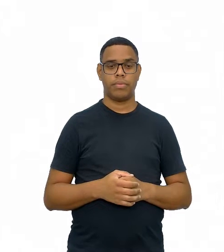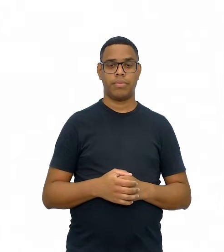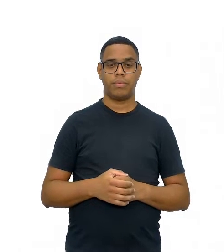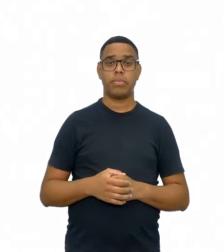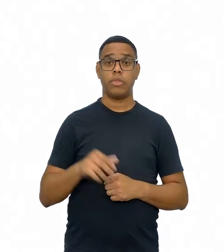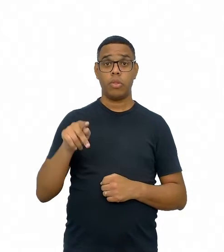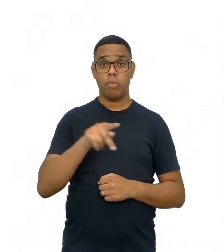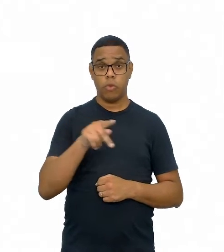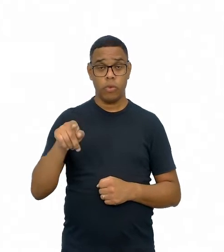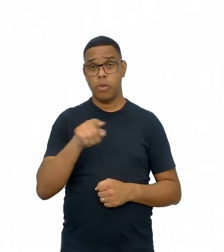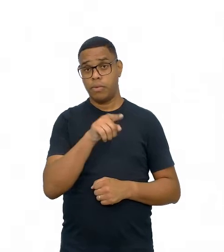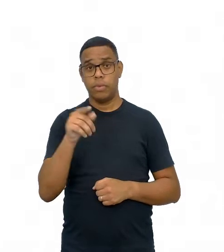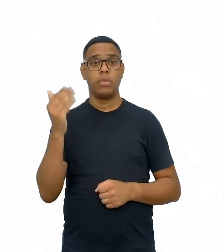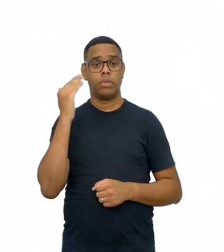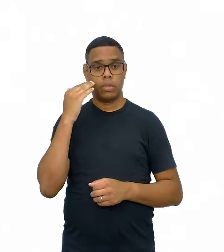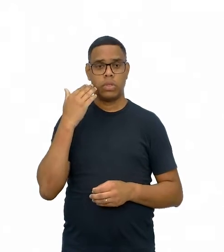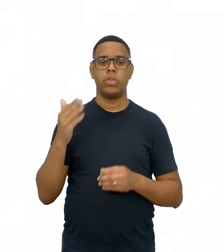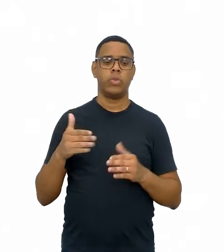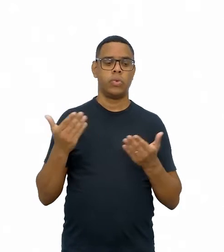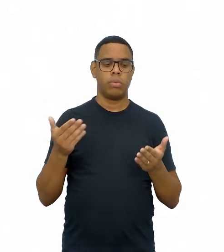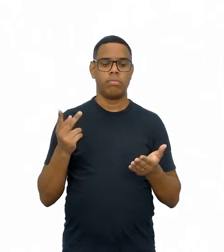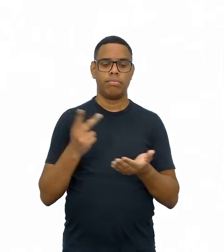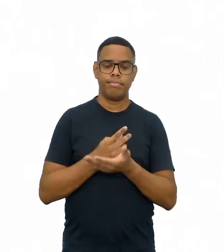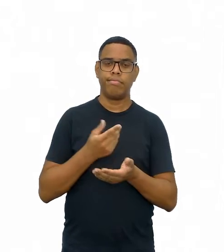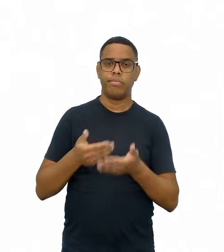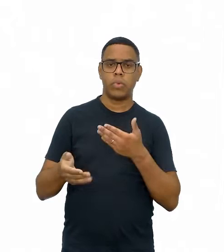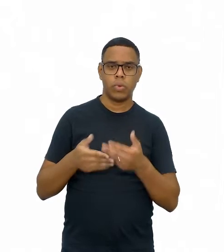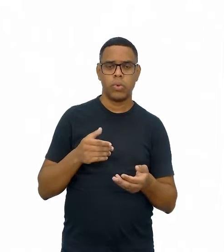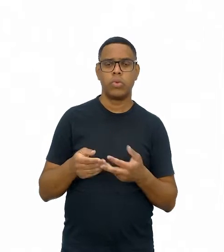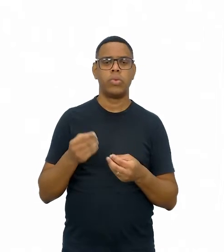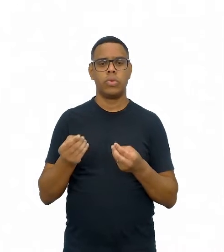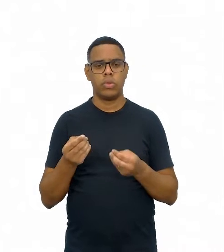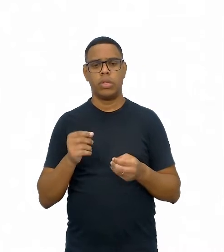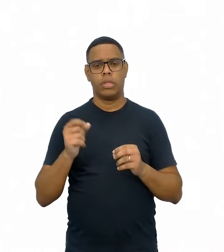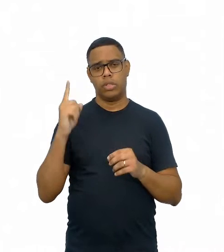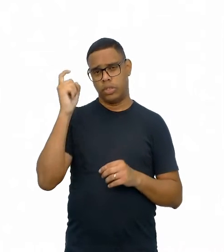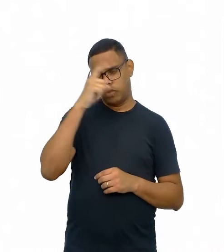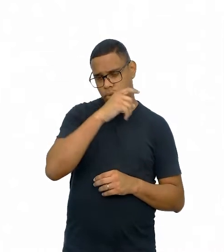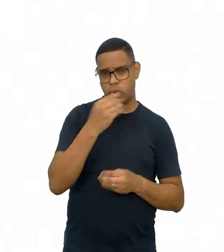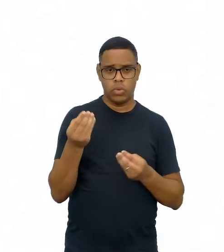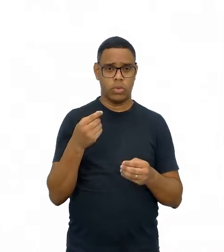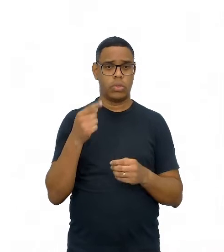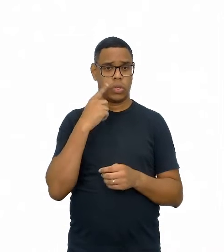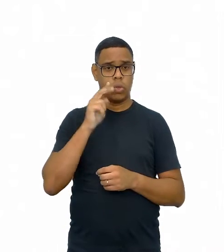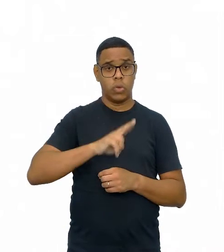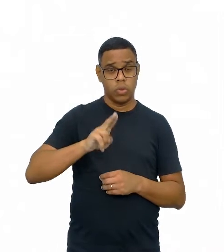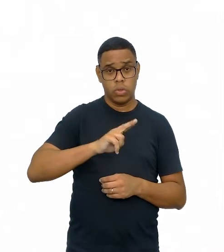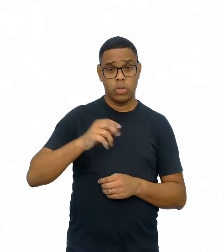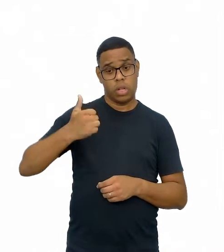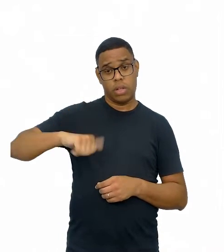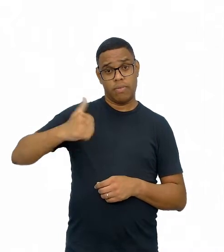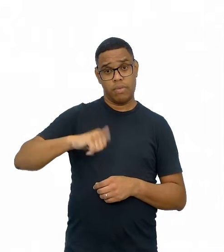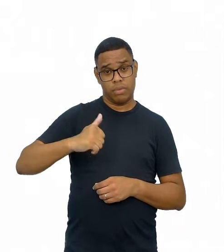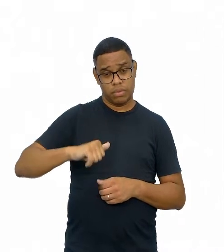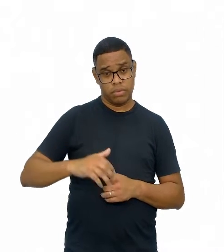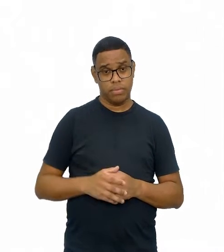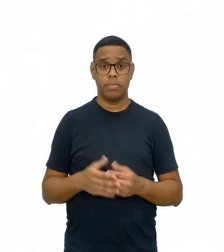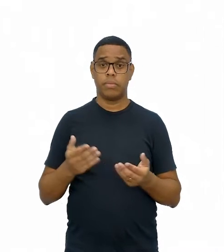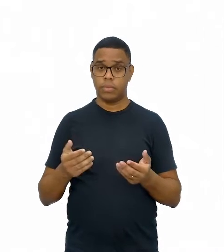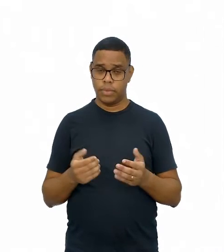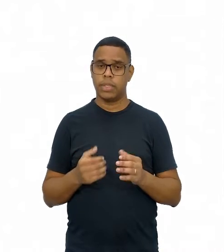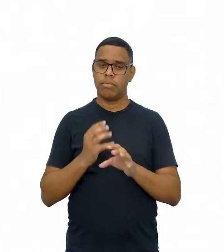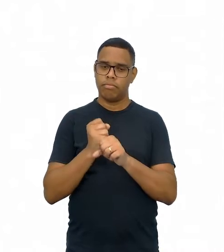professor, entender que, mediante quaisquer circunstâncias de dificuldades para a aplicação da avaliação,